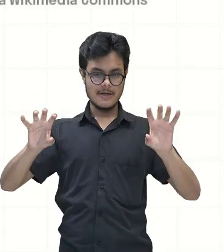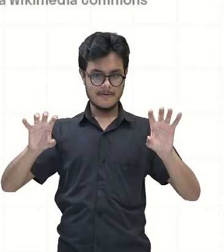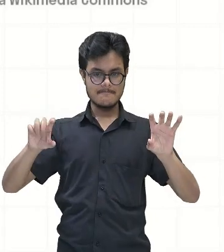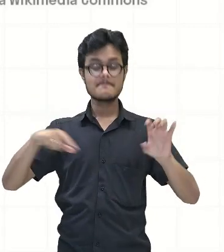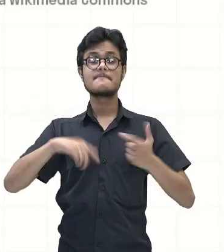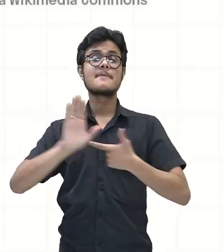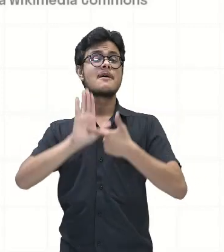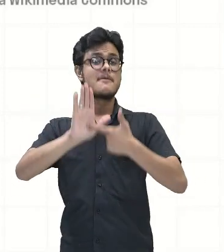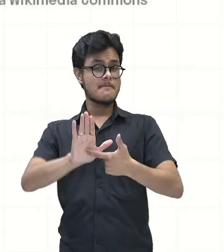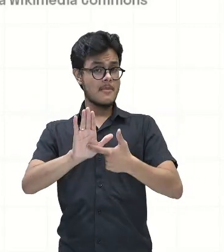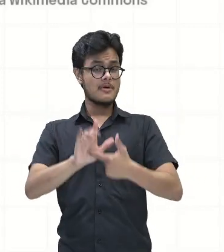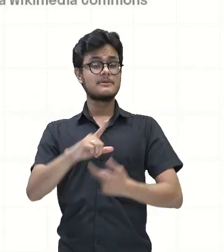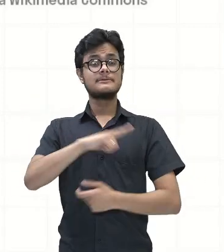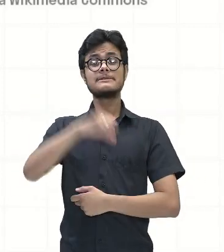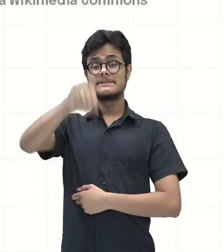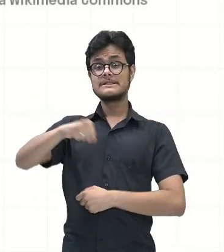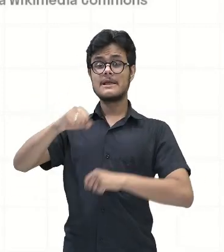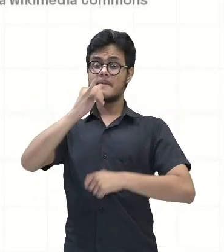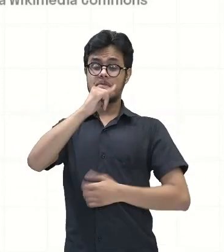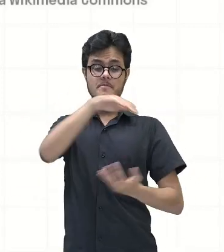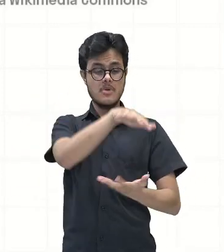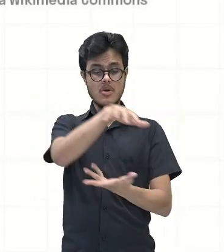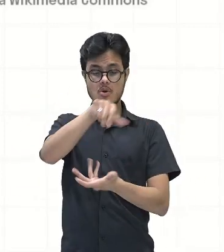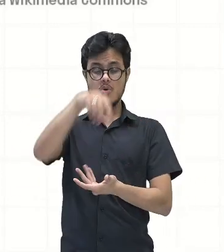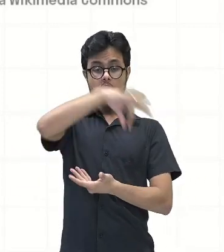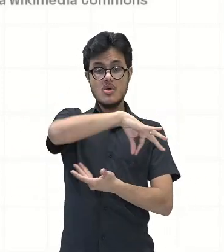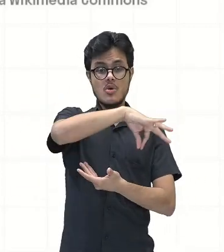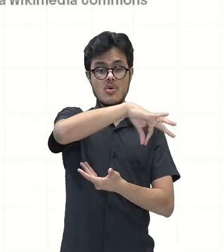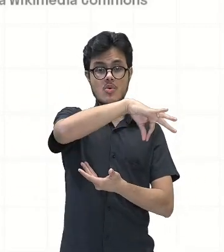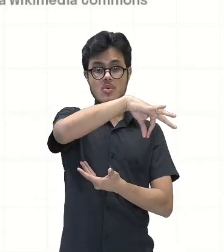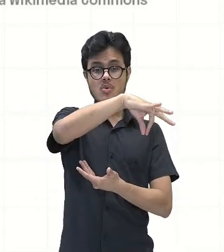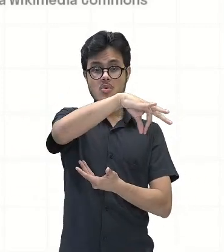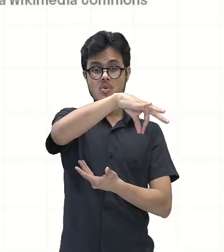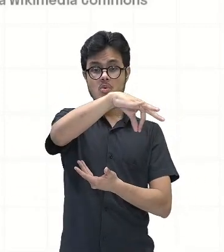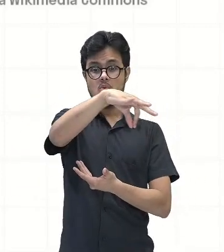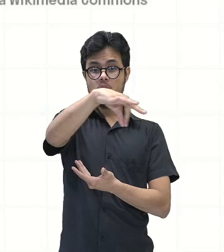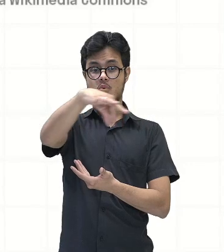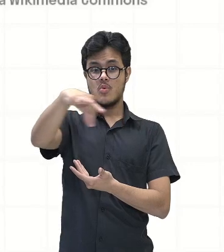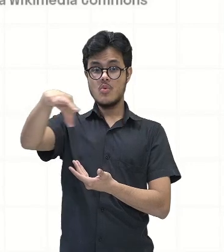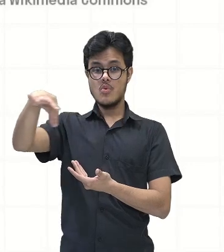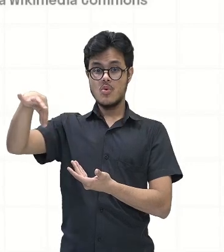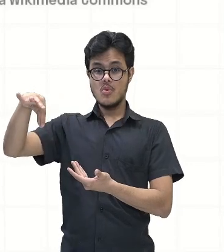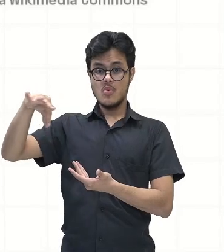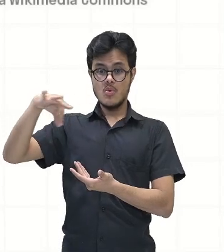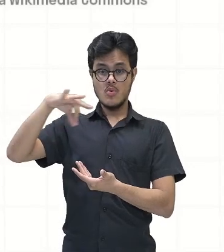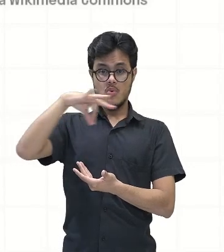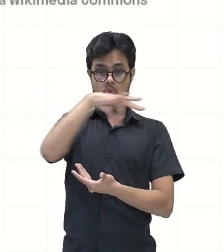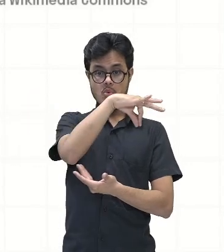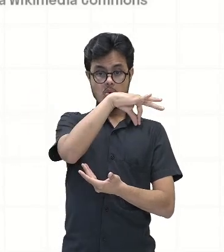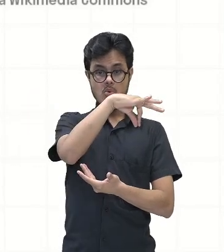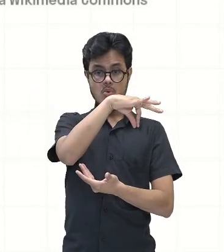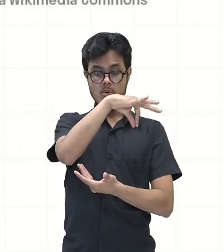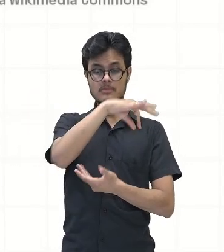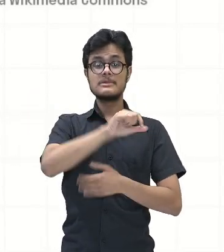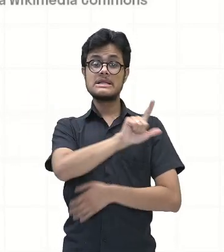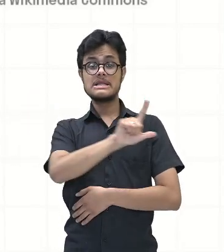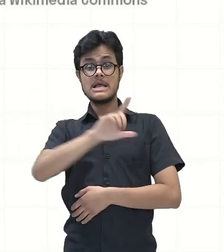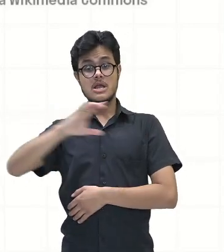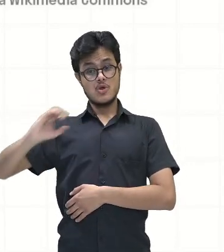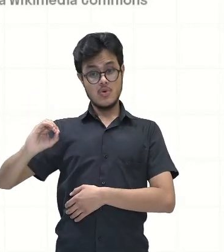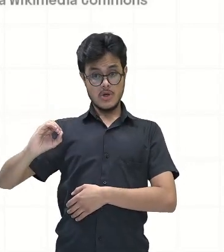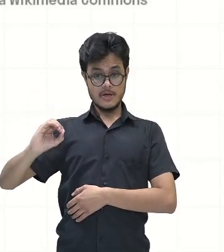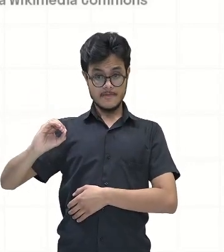aqui o meridiano de Greenwich, que vai dividir a Terra em hemisfério leste